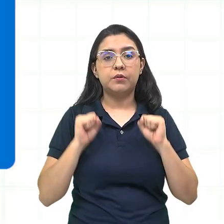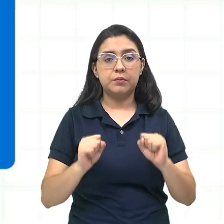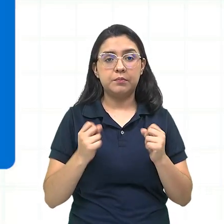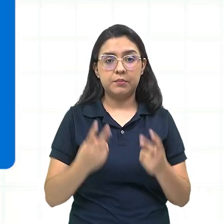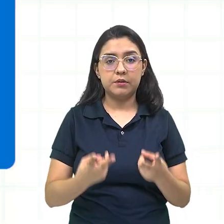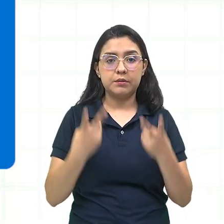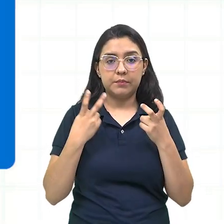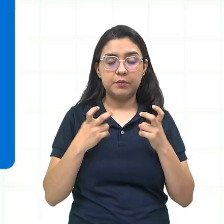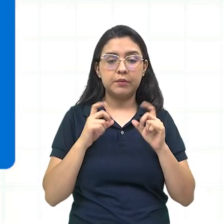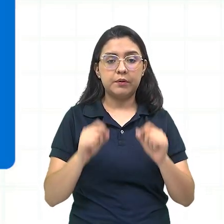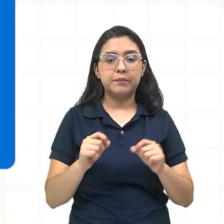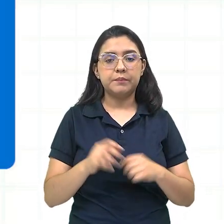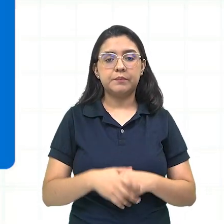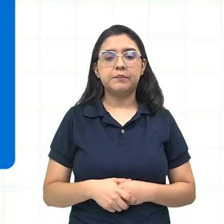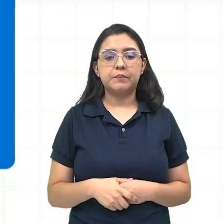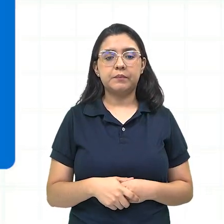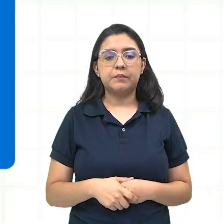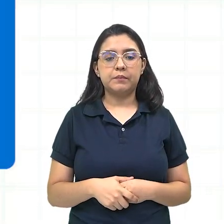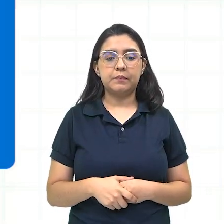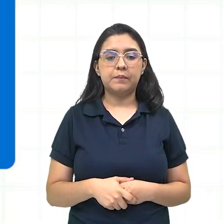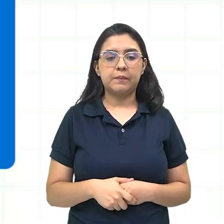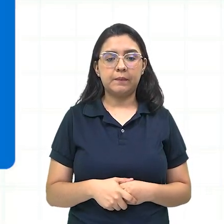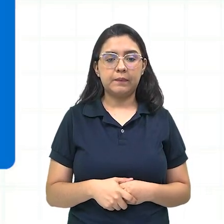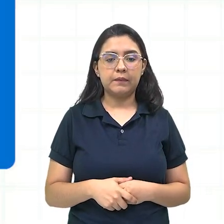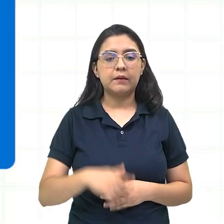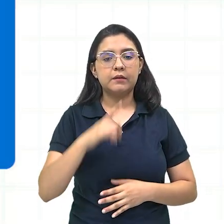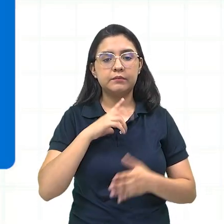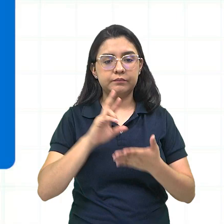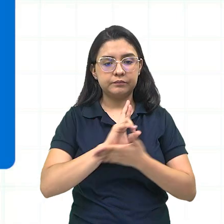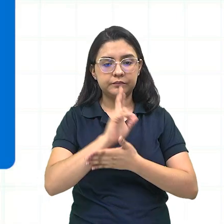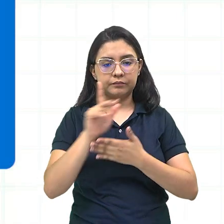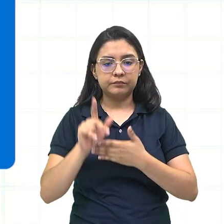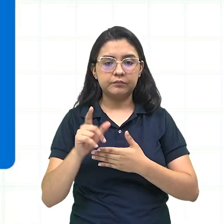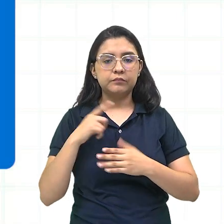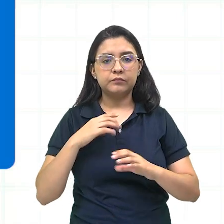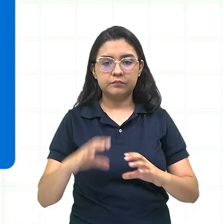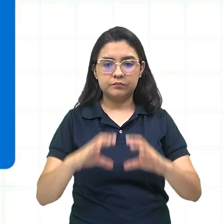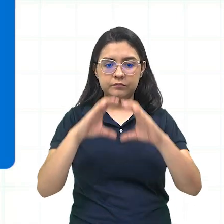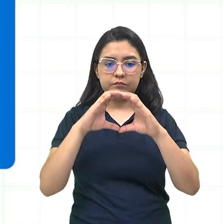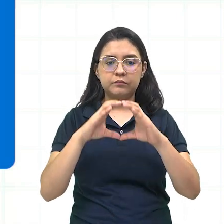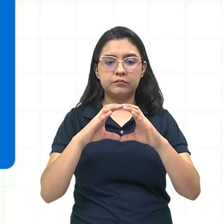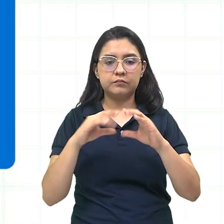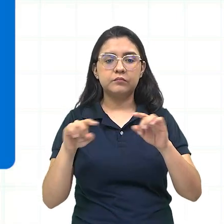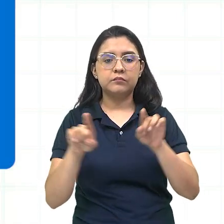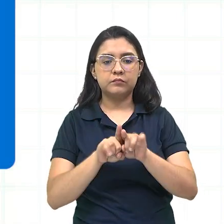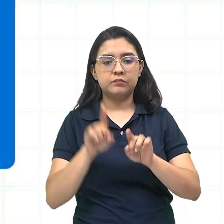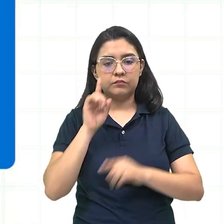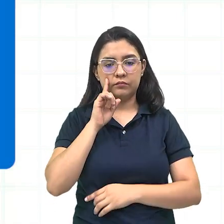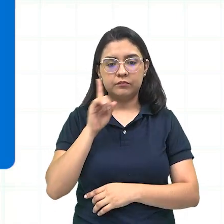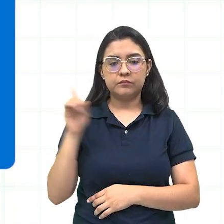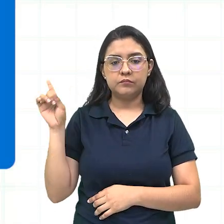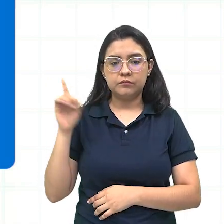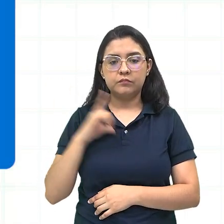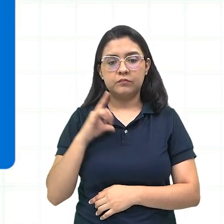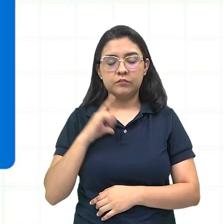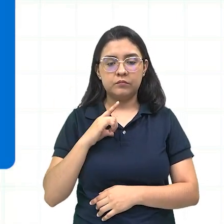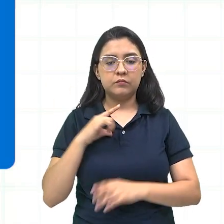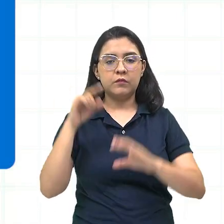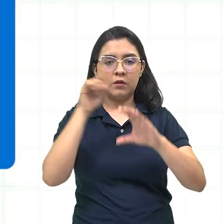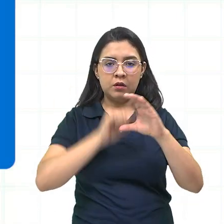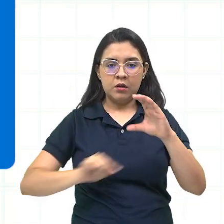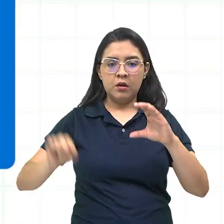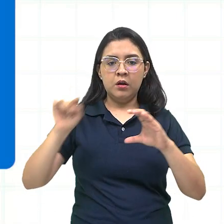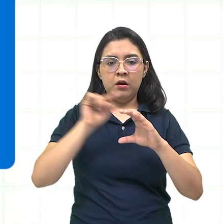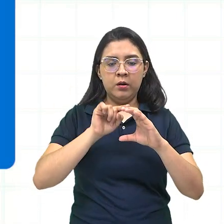que ela é composta por vários círculos concêntricos, ou seja, que possuem o mesmo